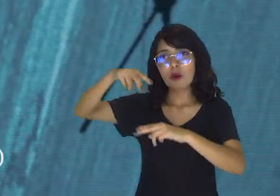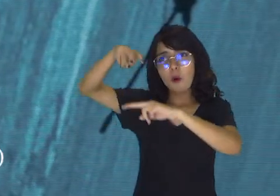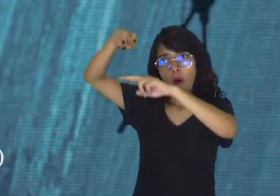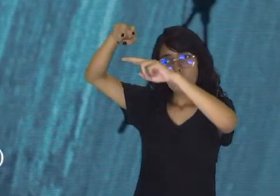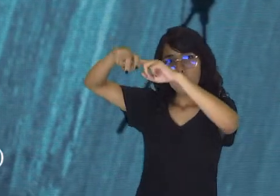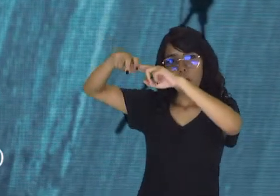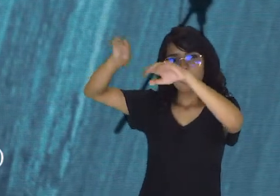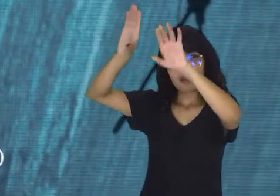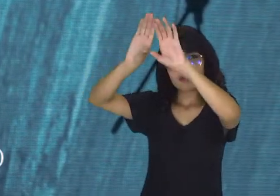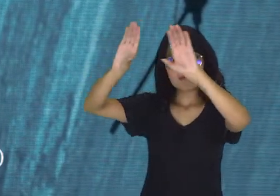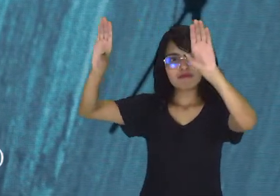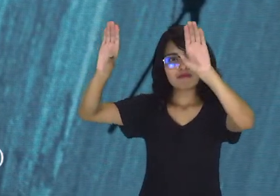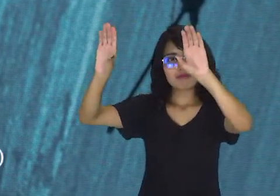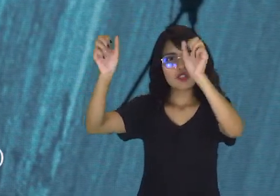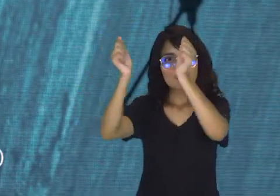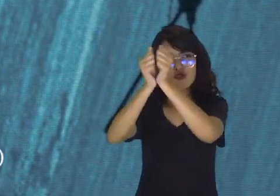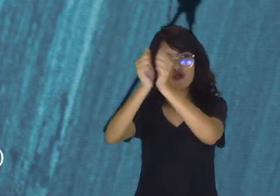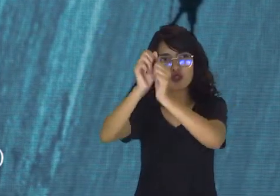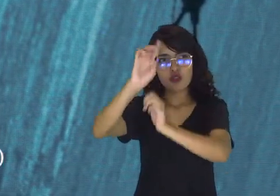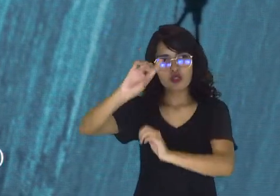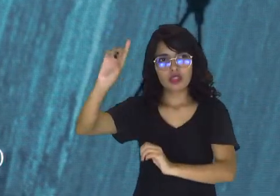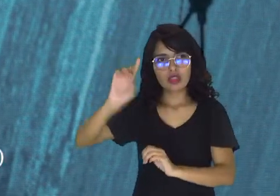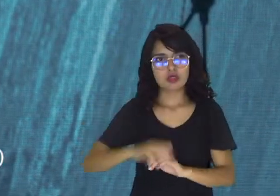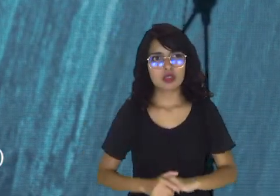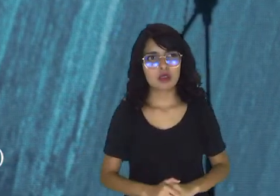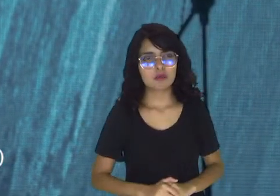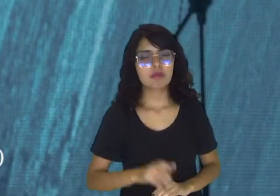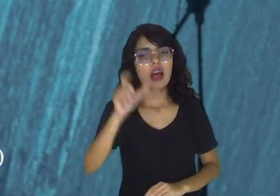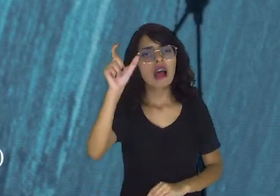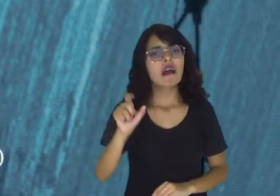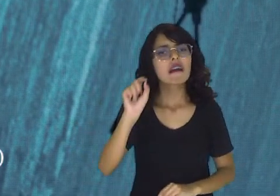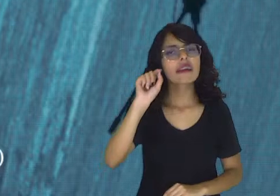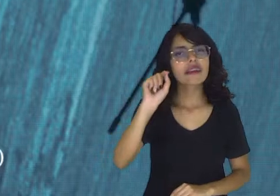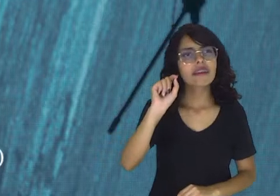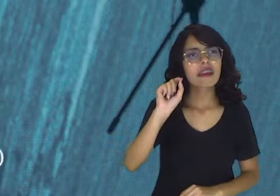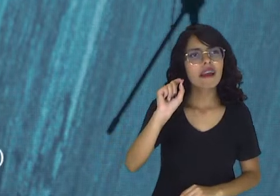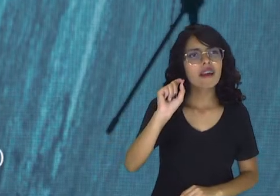Quem que é o autor e consumador